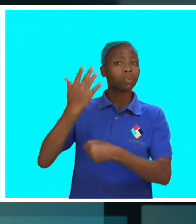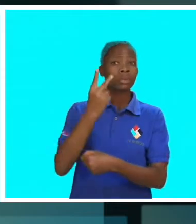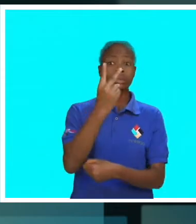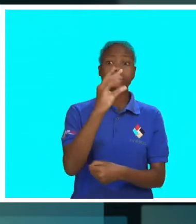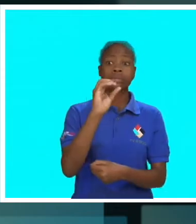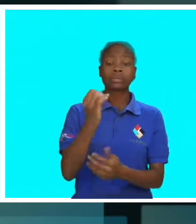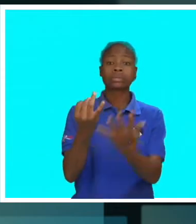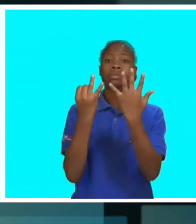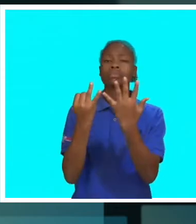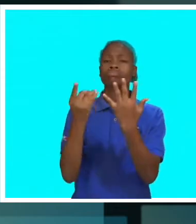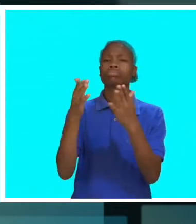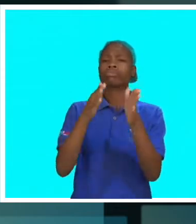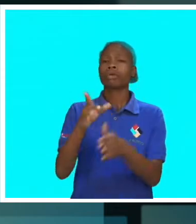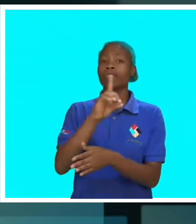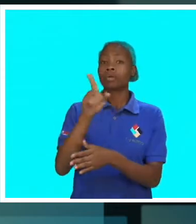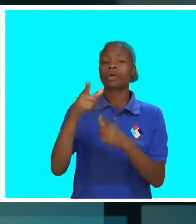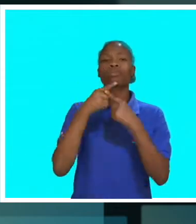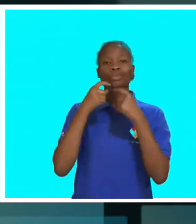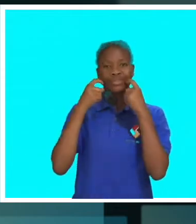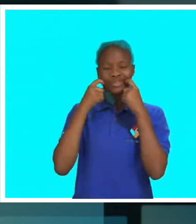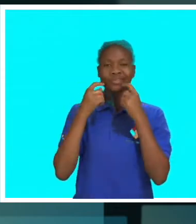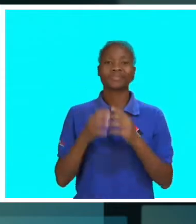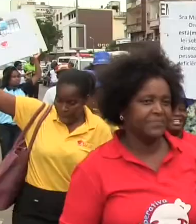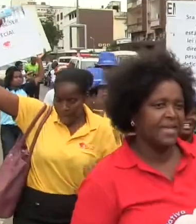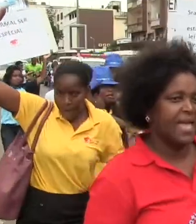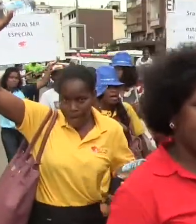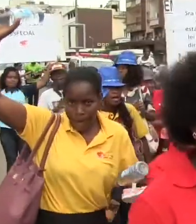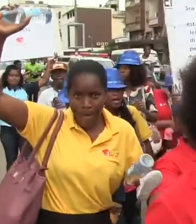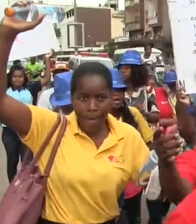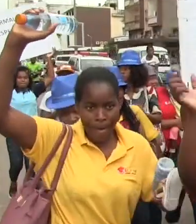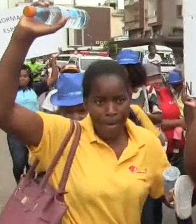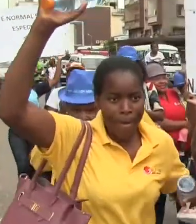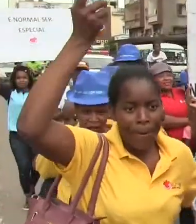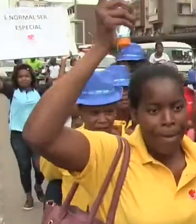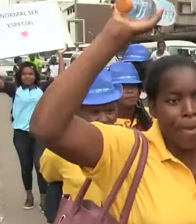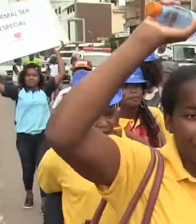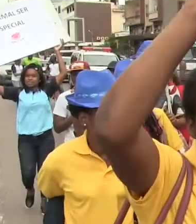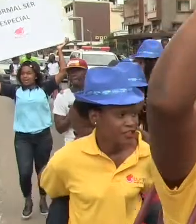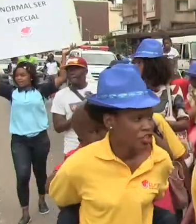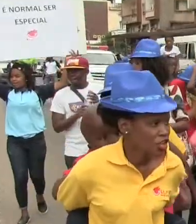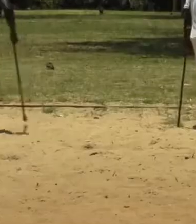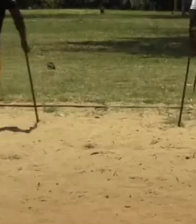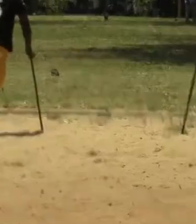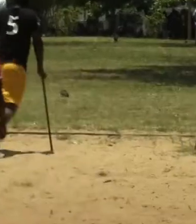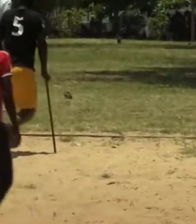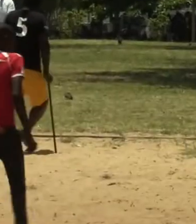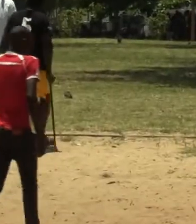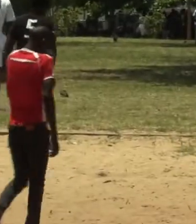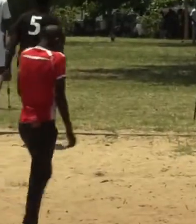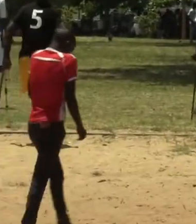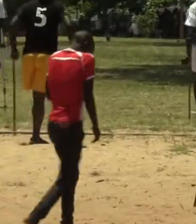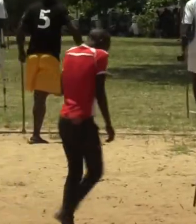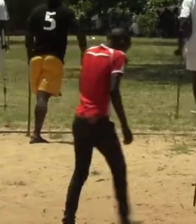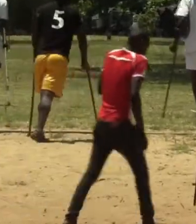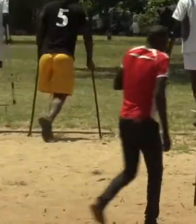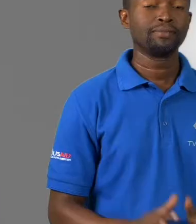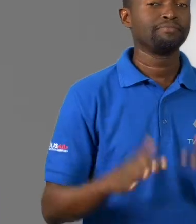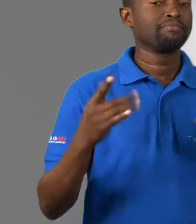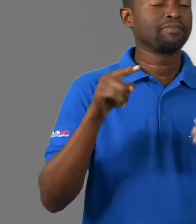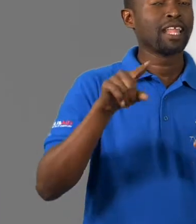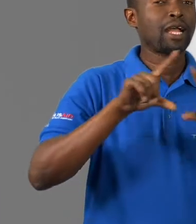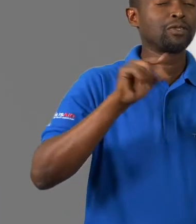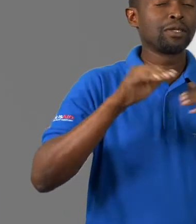realizado em 2007, existem em Moçambique cerca de 500 mil pessoas com deficiência.